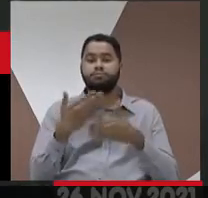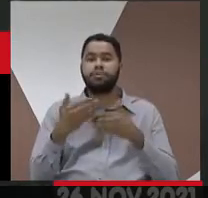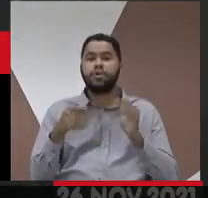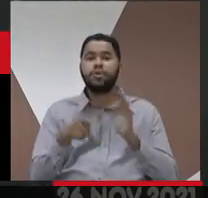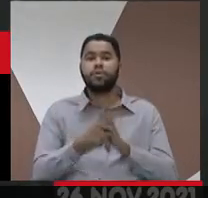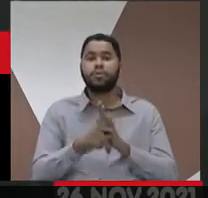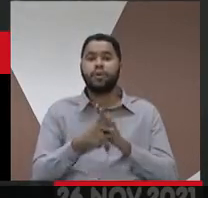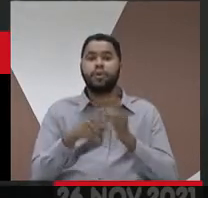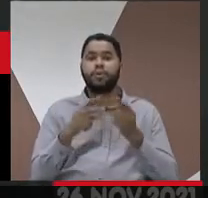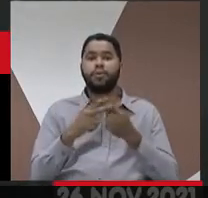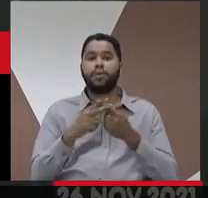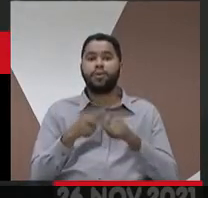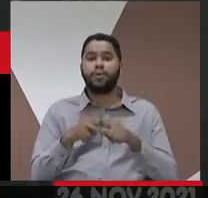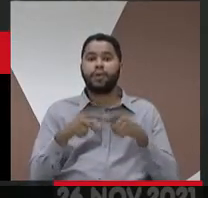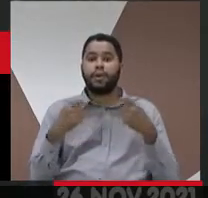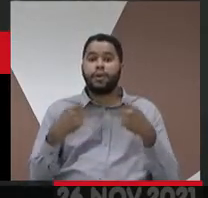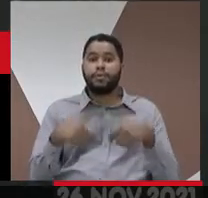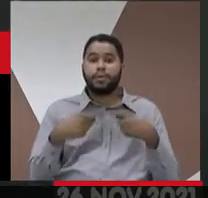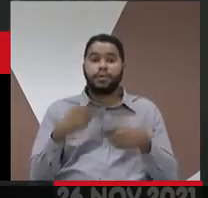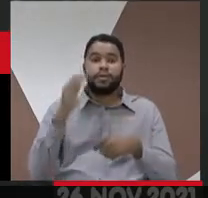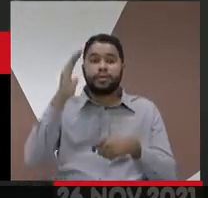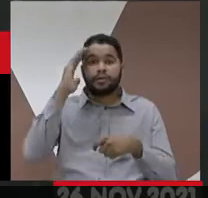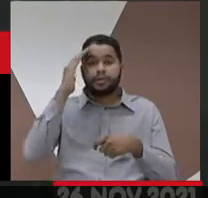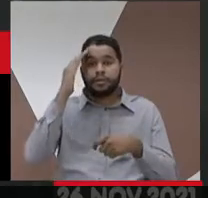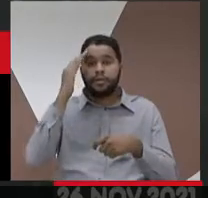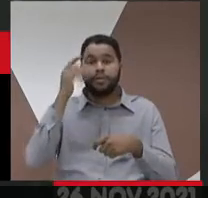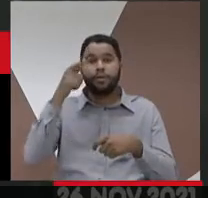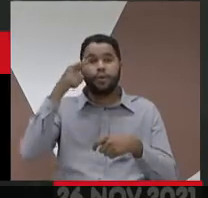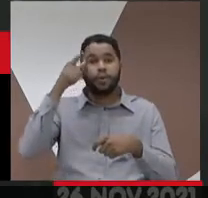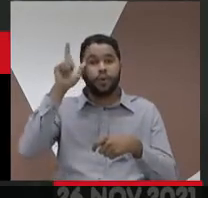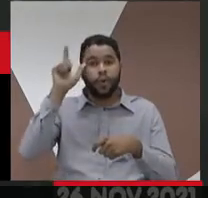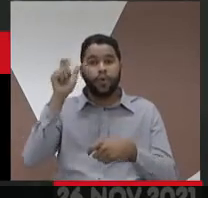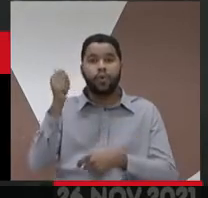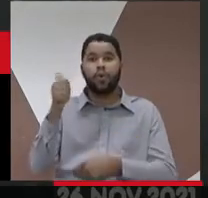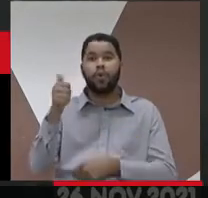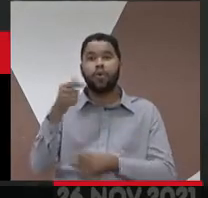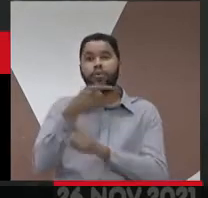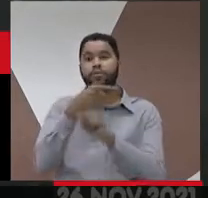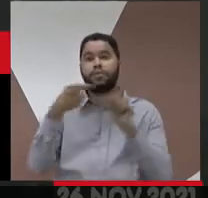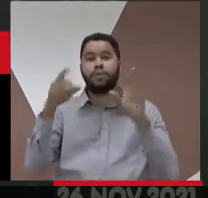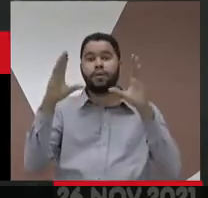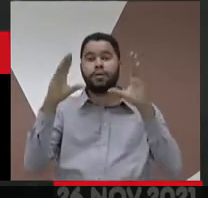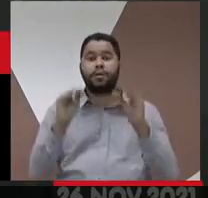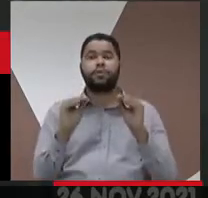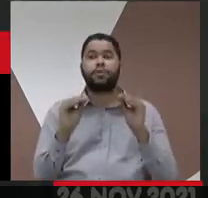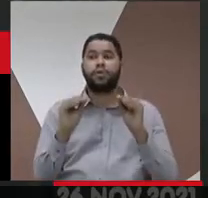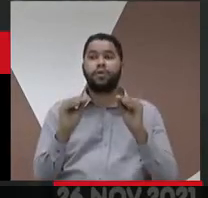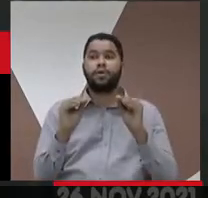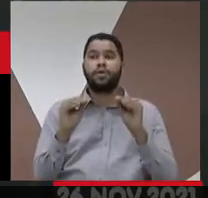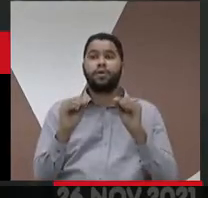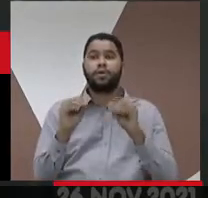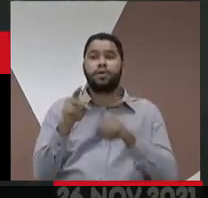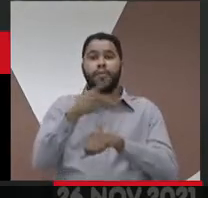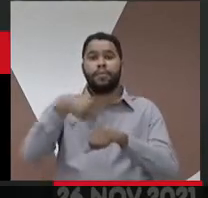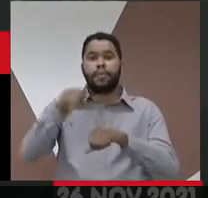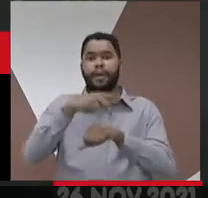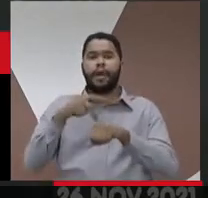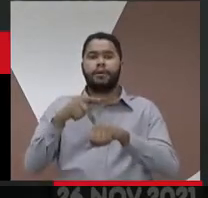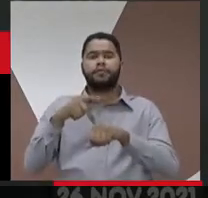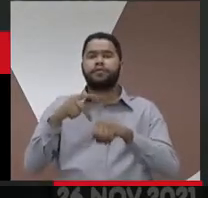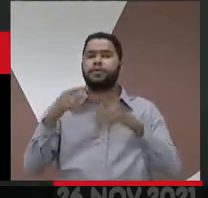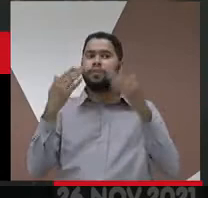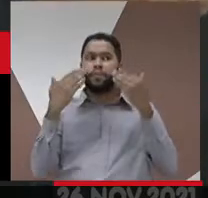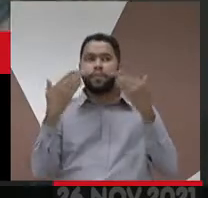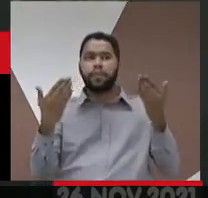corrigidos. A gente precisa entender isso. Ontem saí 11h30 da noite de uma reunião em praça pública em Ibirité, em